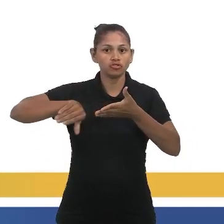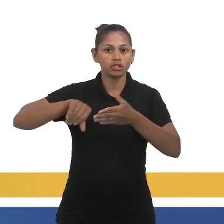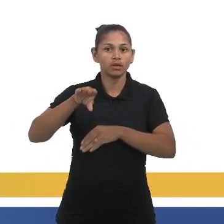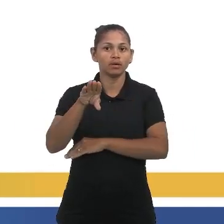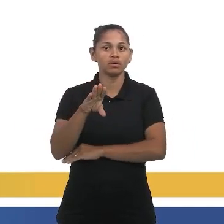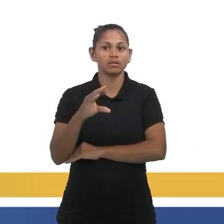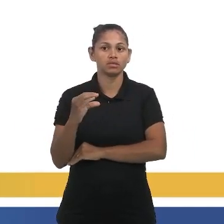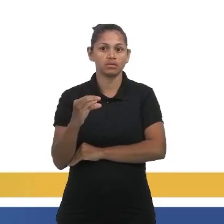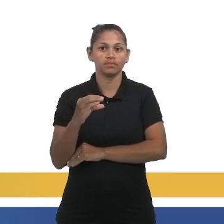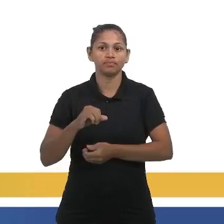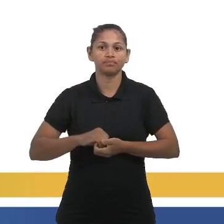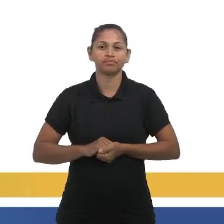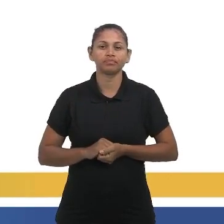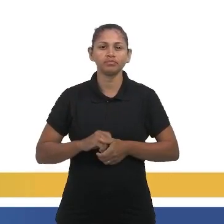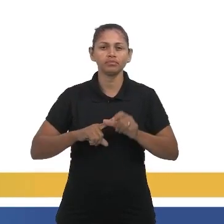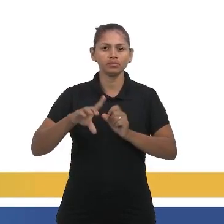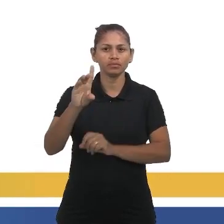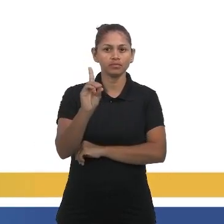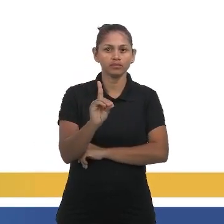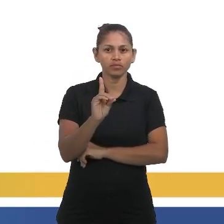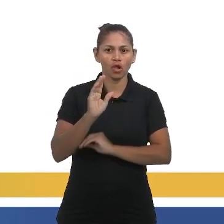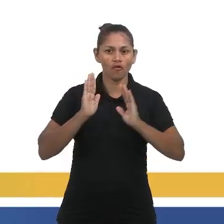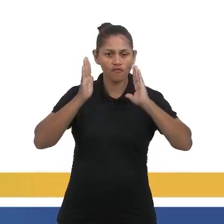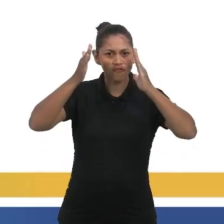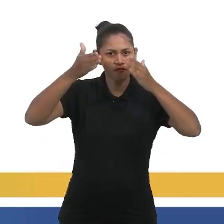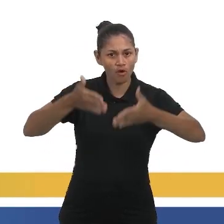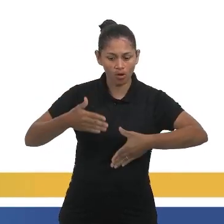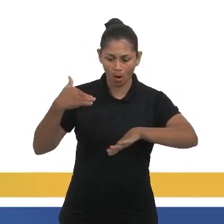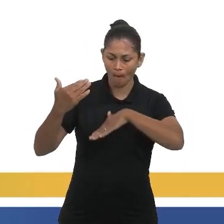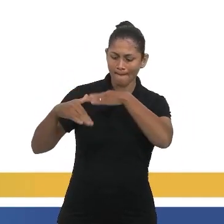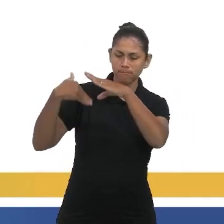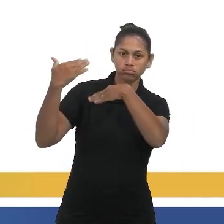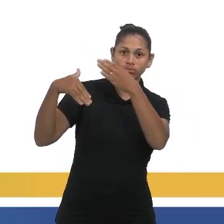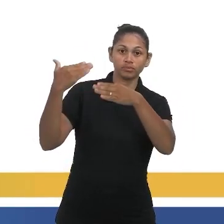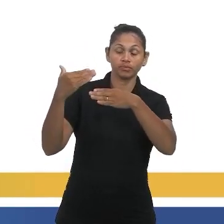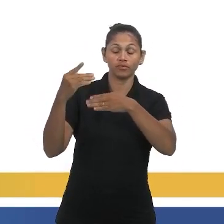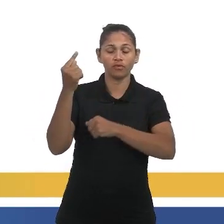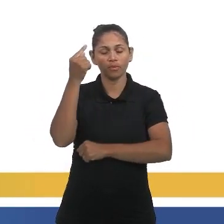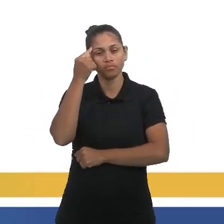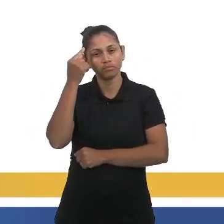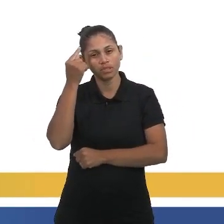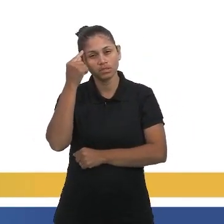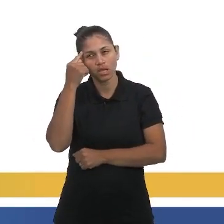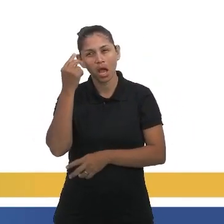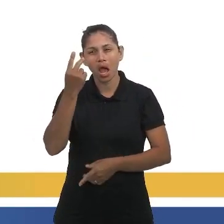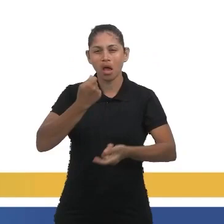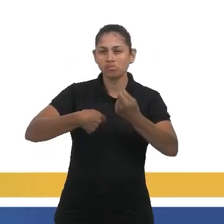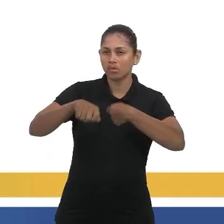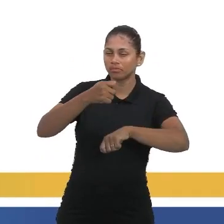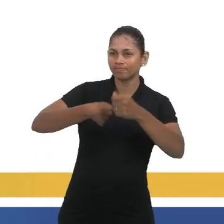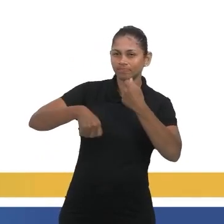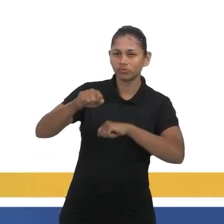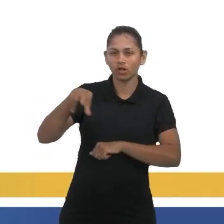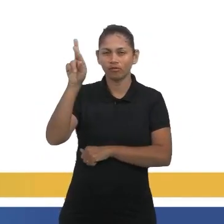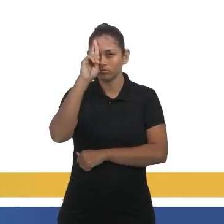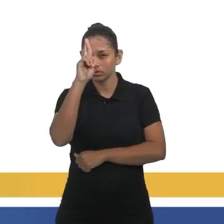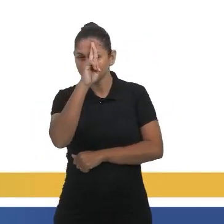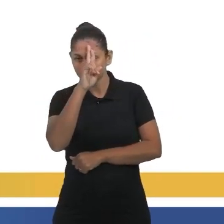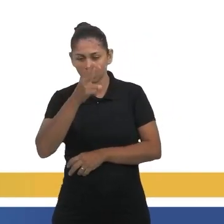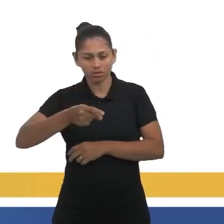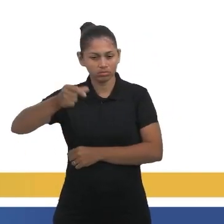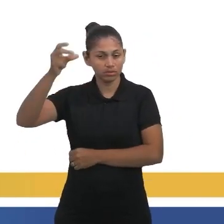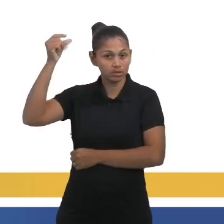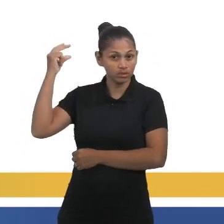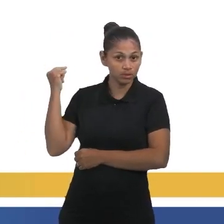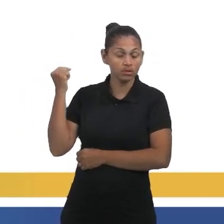produção. Se a gente for pensar do ponto de vista histórico, do ponto de vista da economia, realmente as grandes big techs